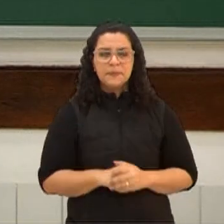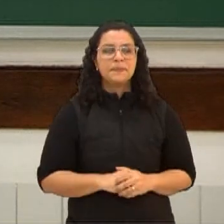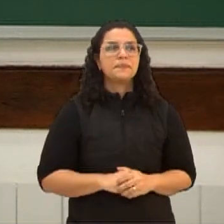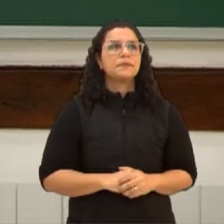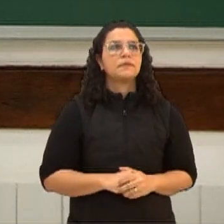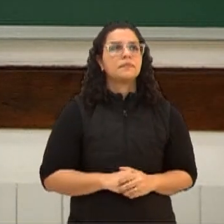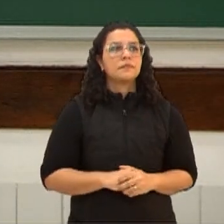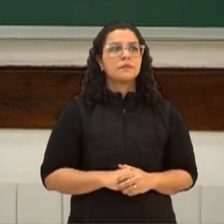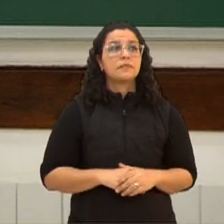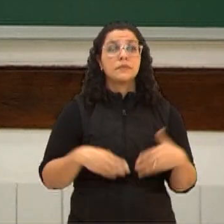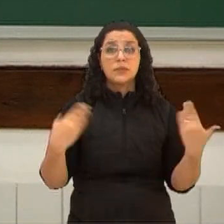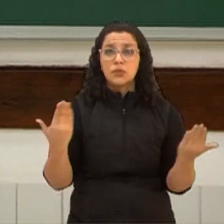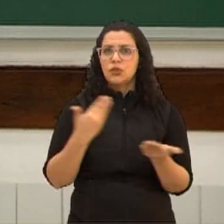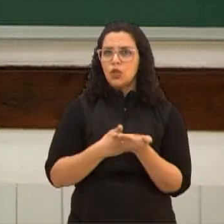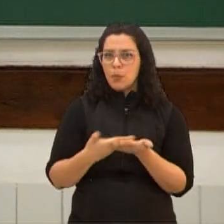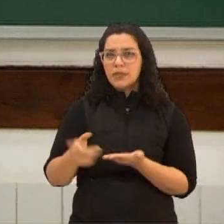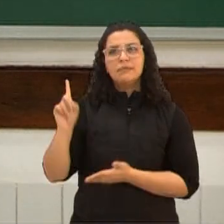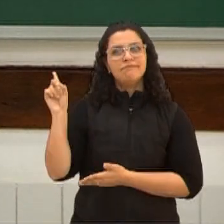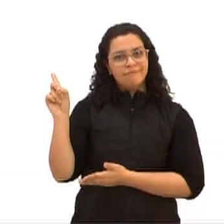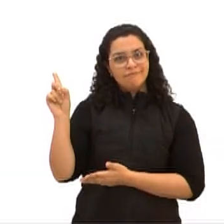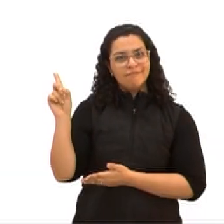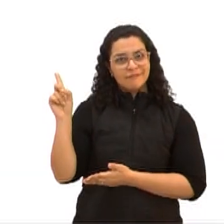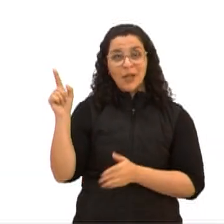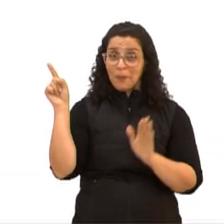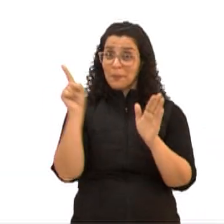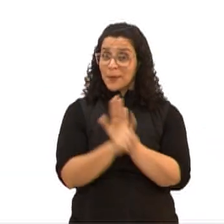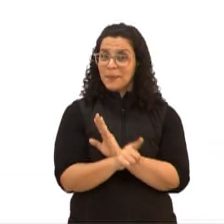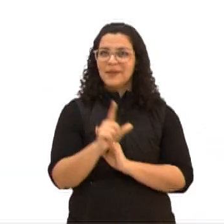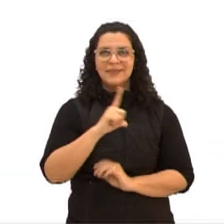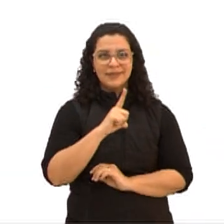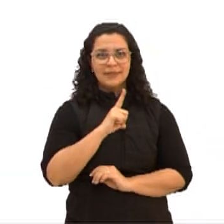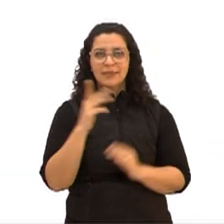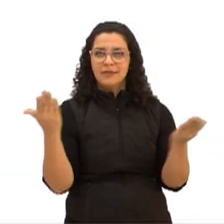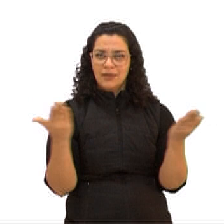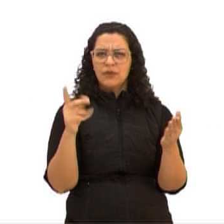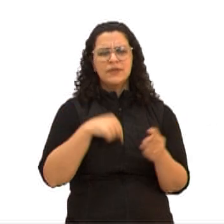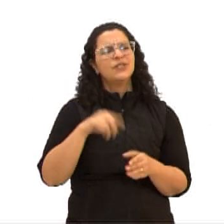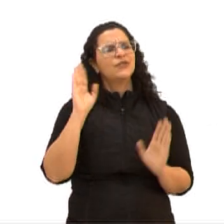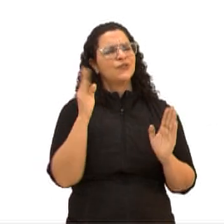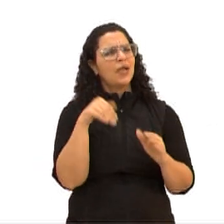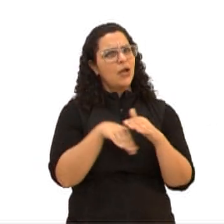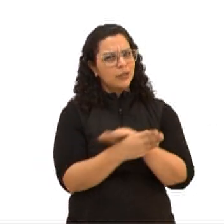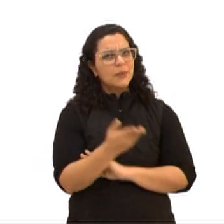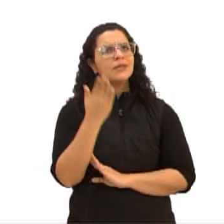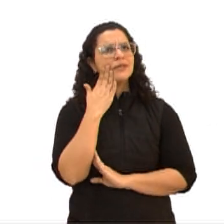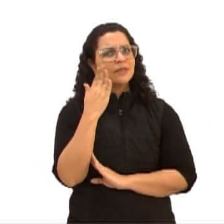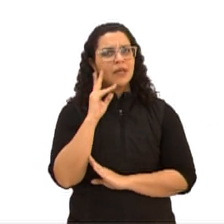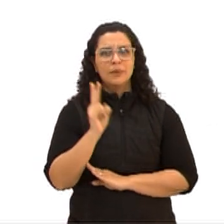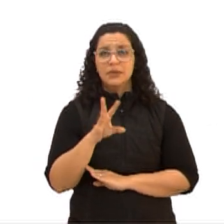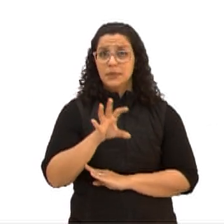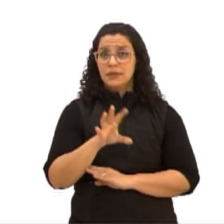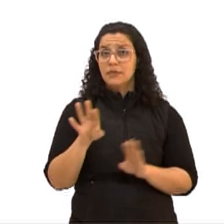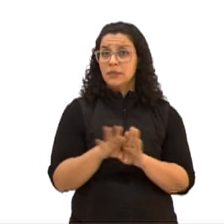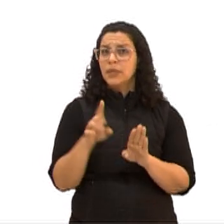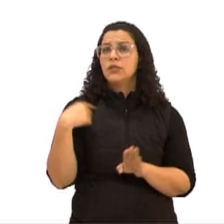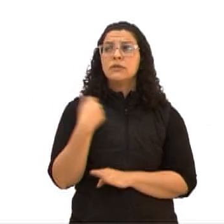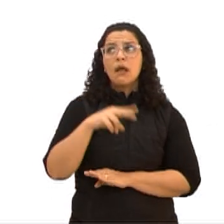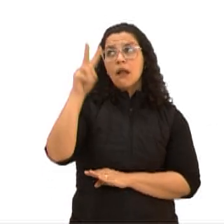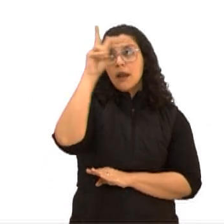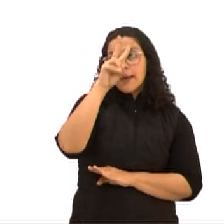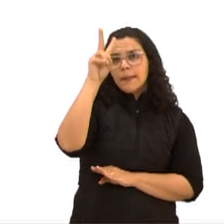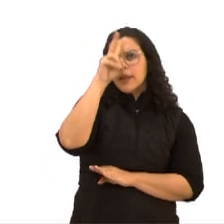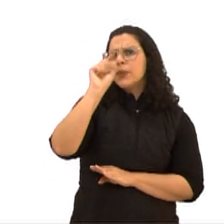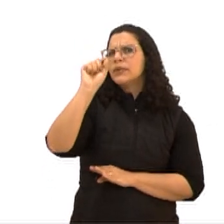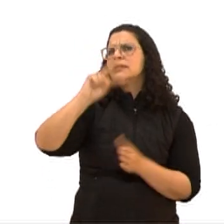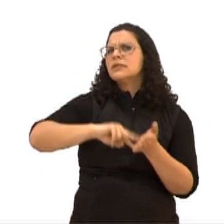texto. Para a gente começar, nós temos o nosso quiz, que vocês já estão acostumados, e só para a gente